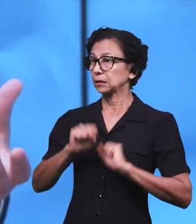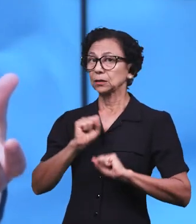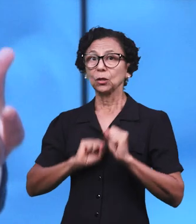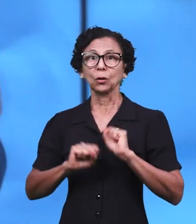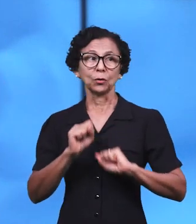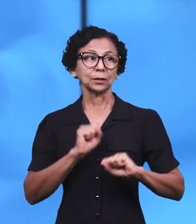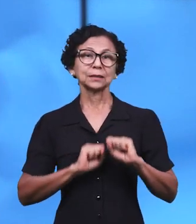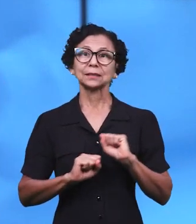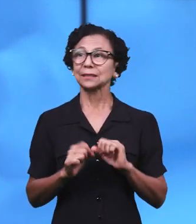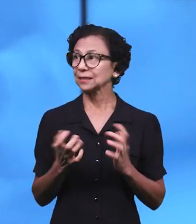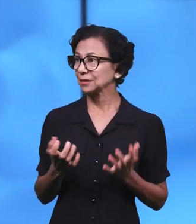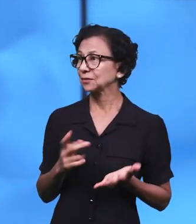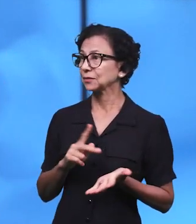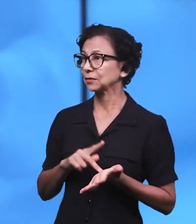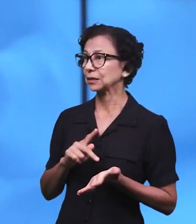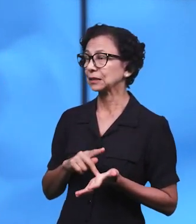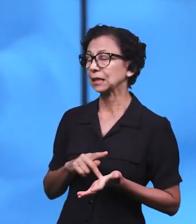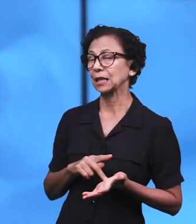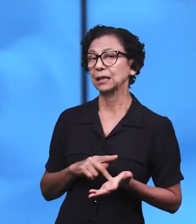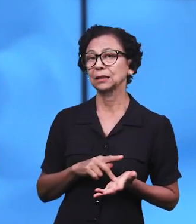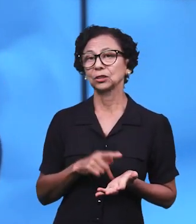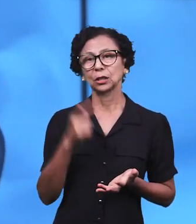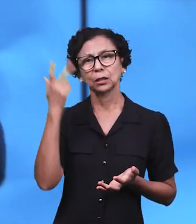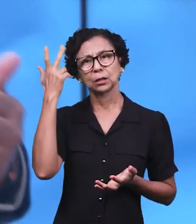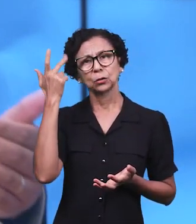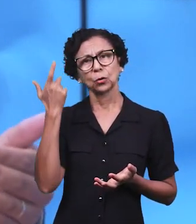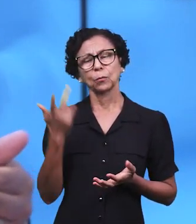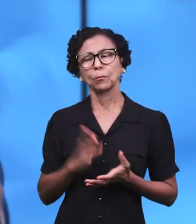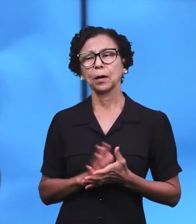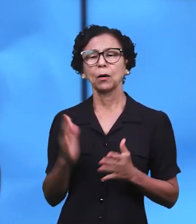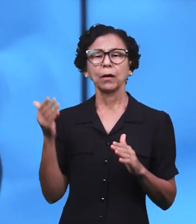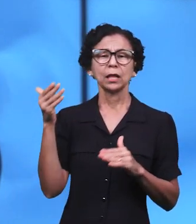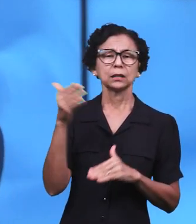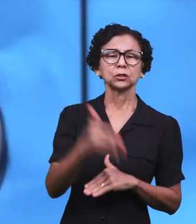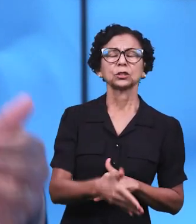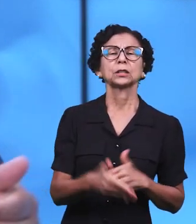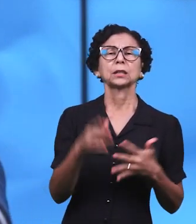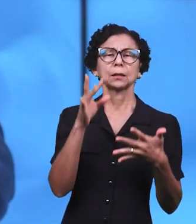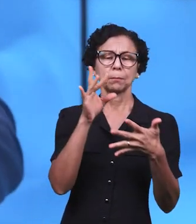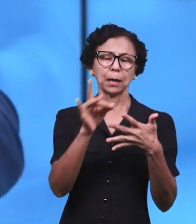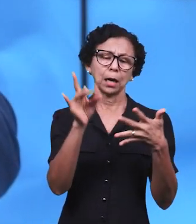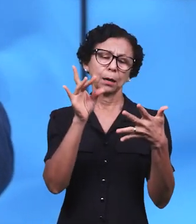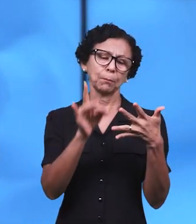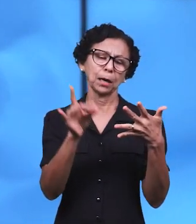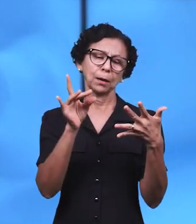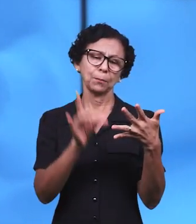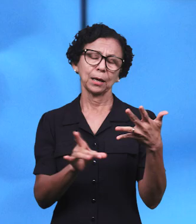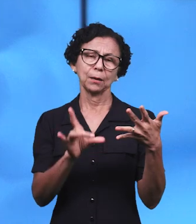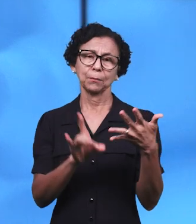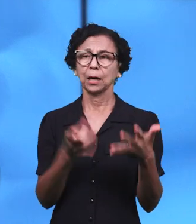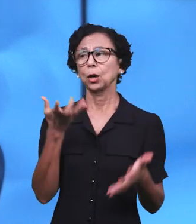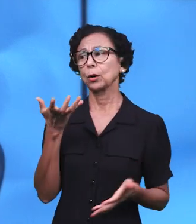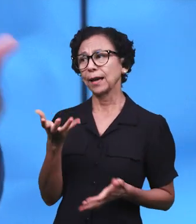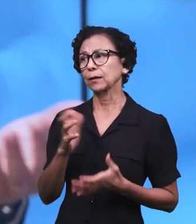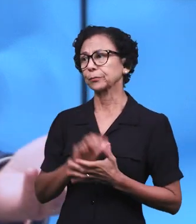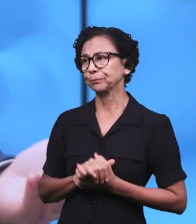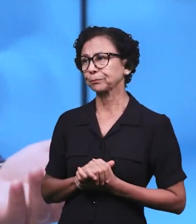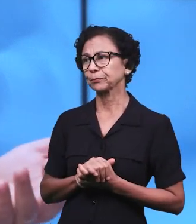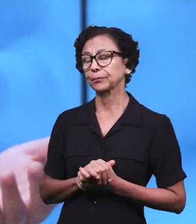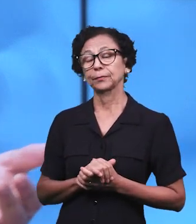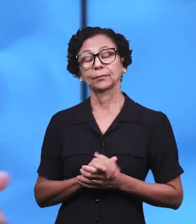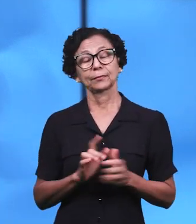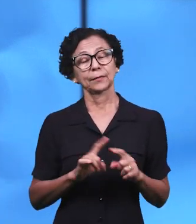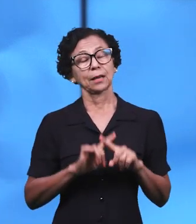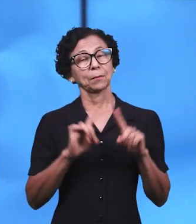ansiedade aí por parte dos pacientes, né? Geralmente eles chegam no consultório, quero fazer isso, quero dente branquinho, mas como a doutora